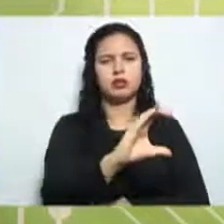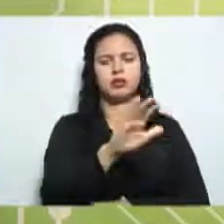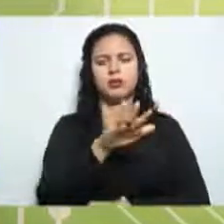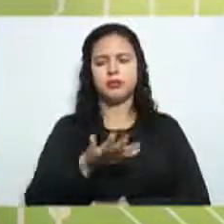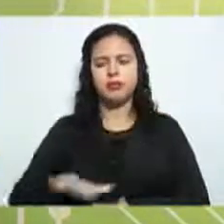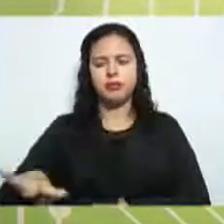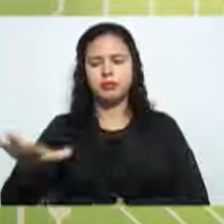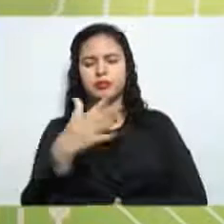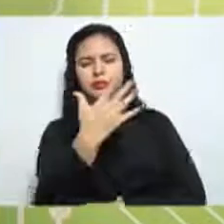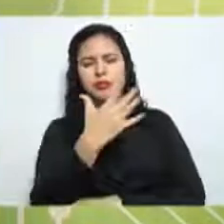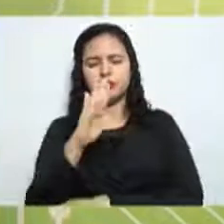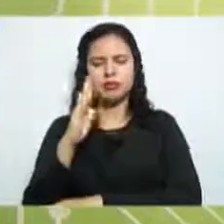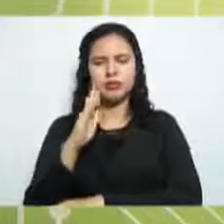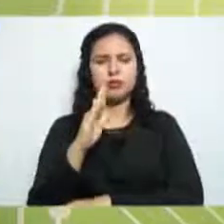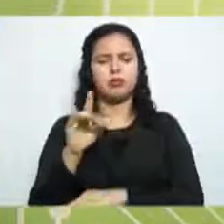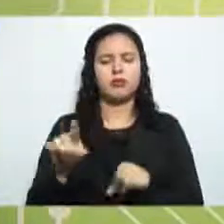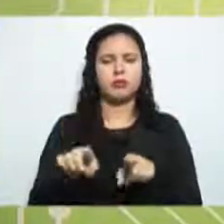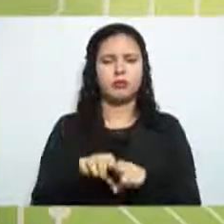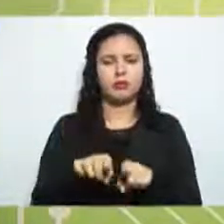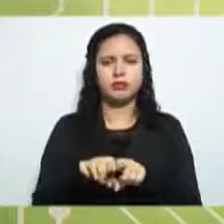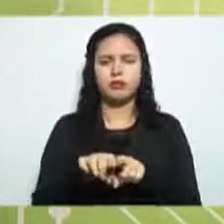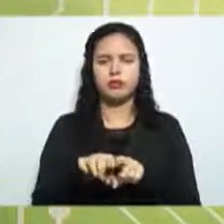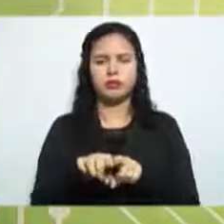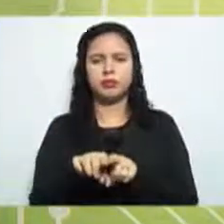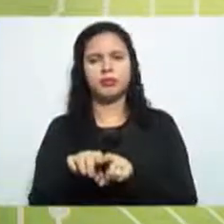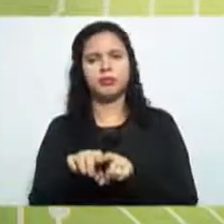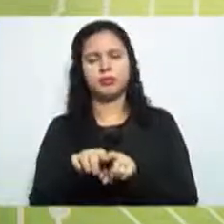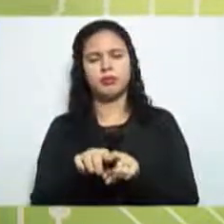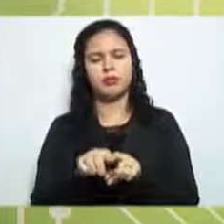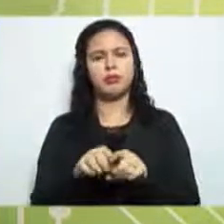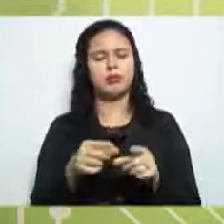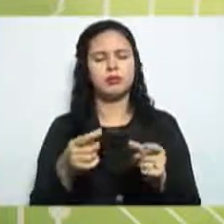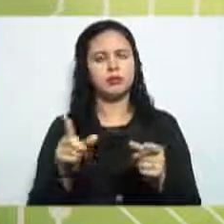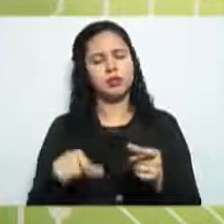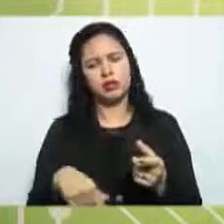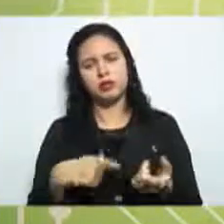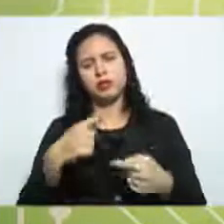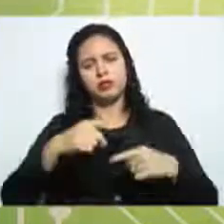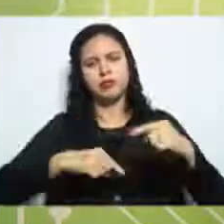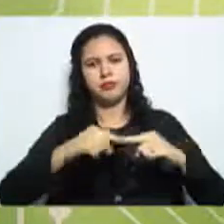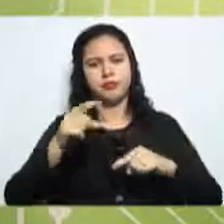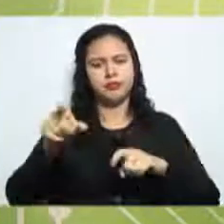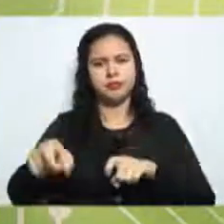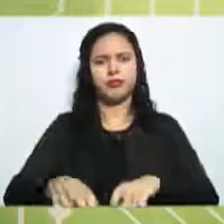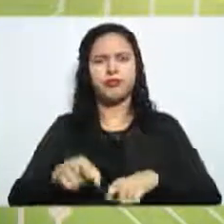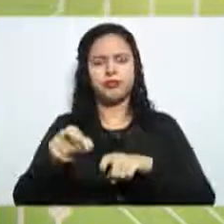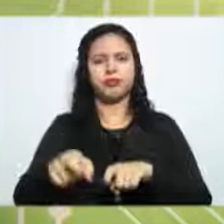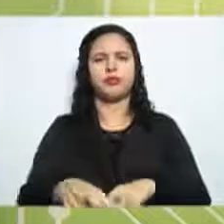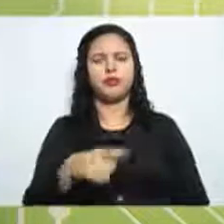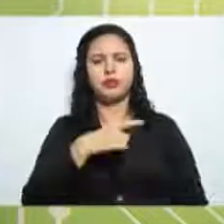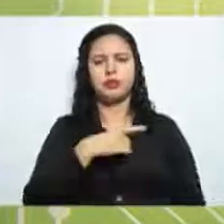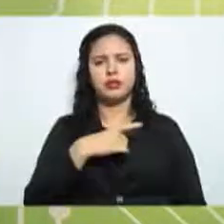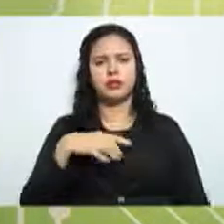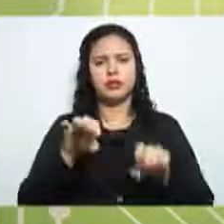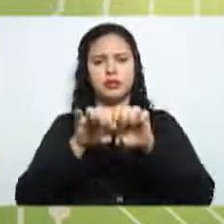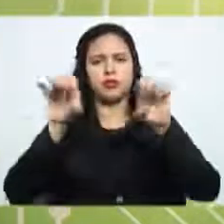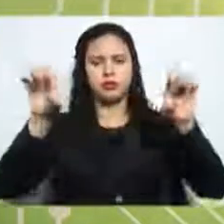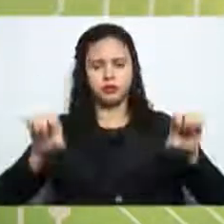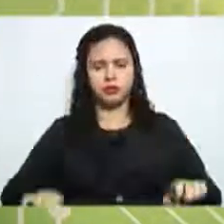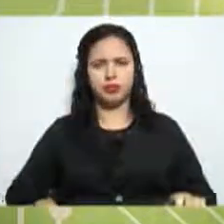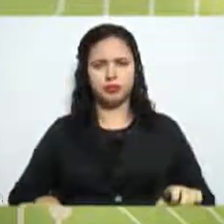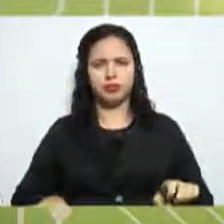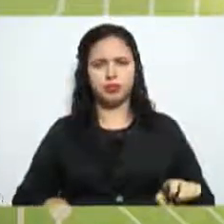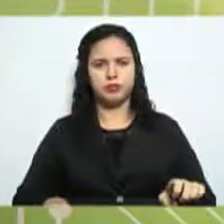exploração de madeira, mercados para comercialização de produtos agrícolas. Aqui em Rondônia houve até uma estrutura institucional